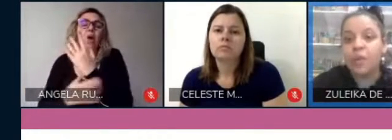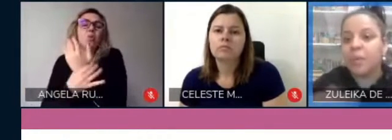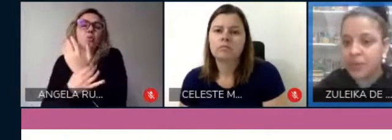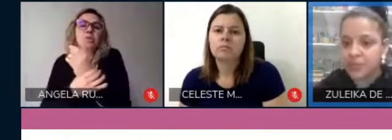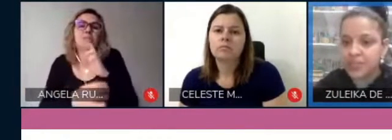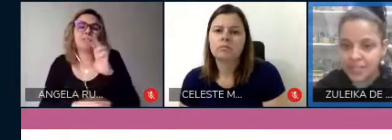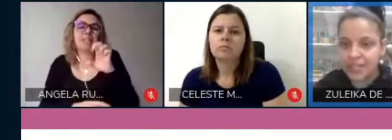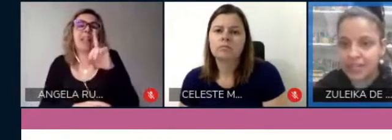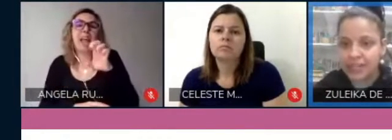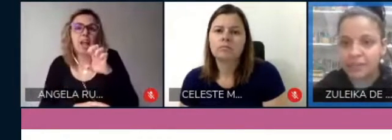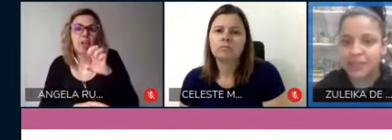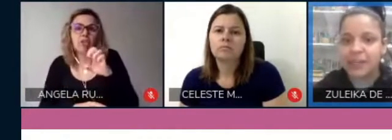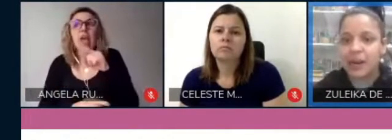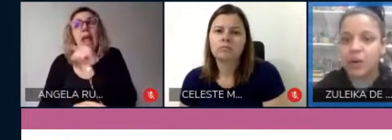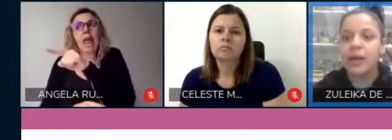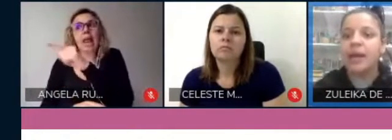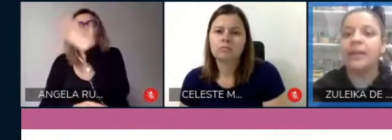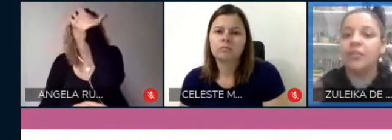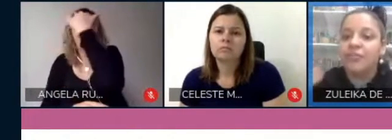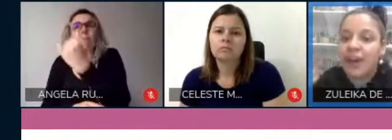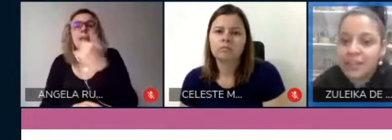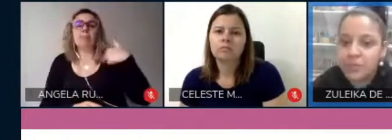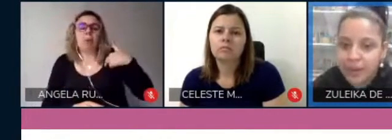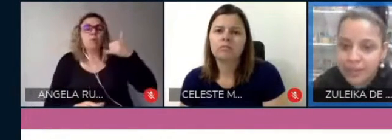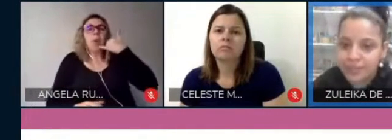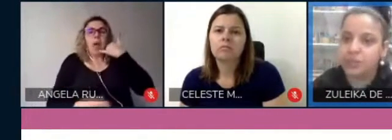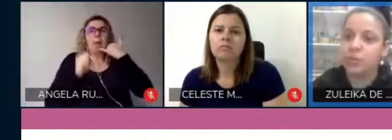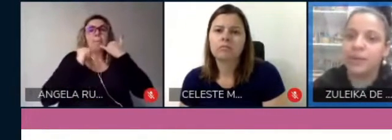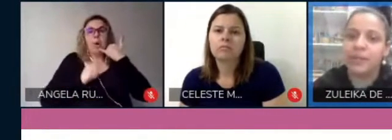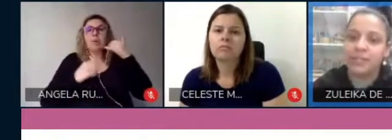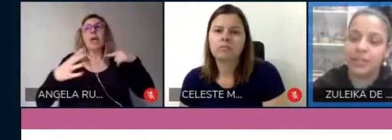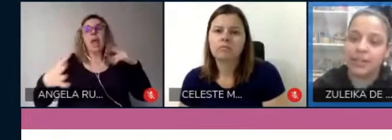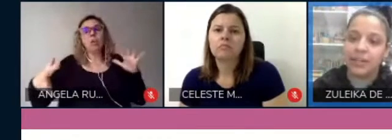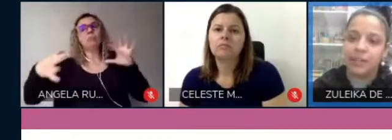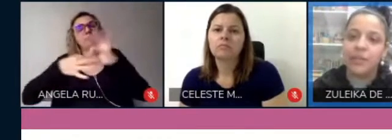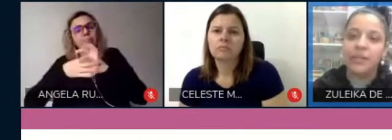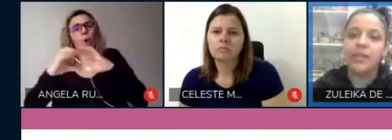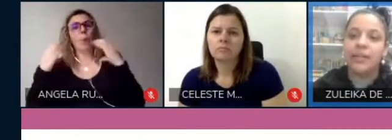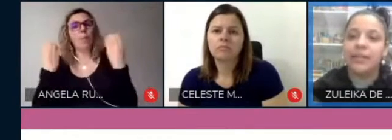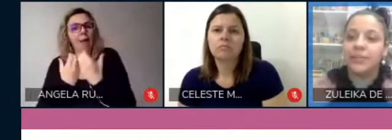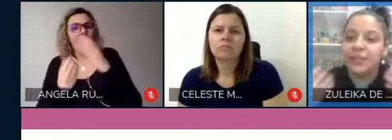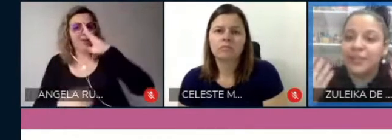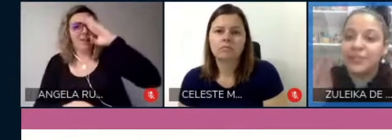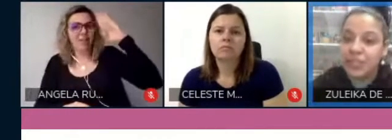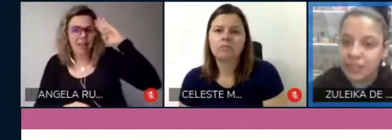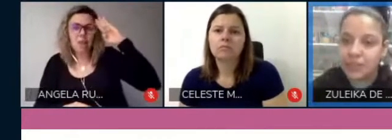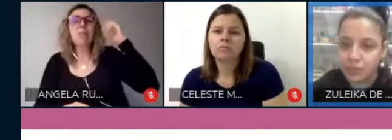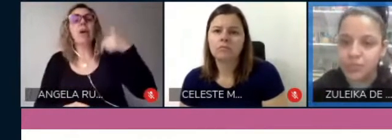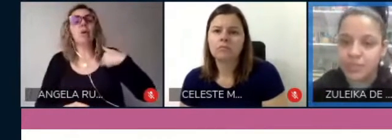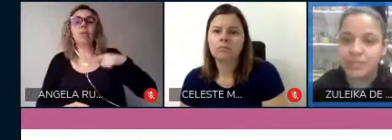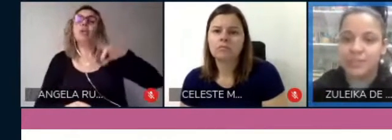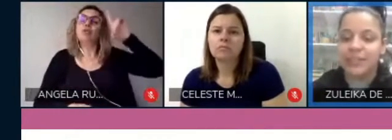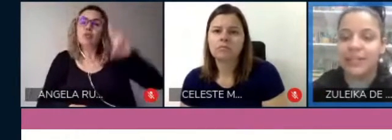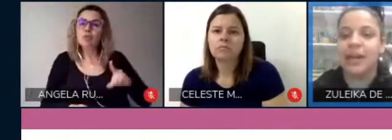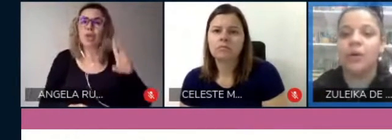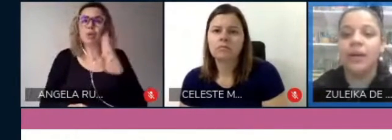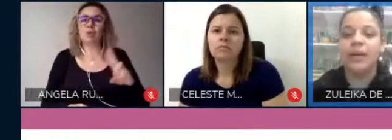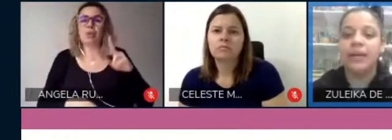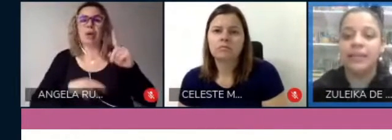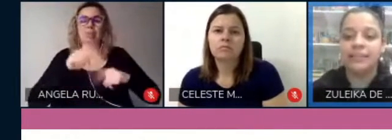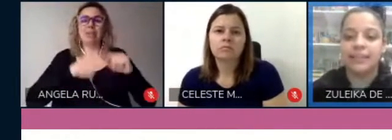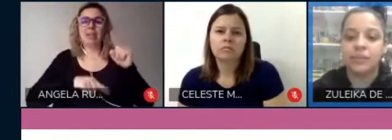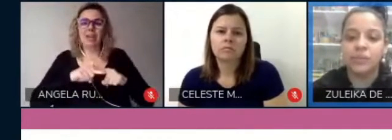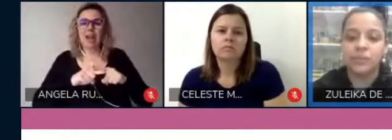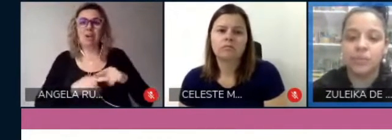entenda que eu posso acessar aquele material, que eu faço parte da comunidade acadêmica e que eu tenho direito ao uso desse